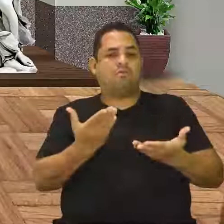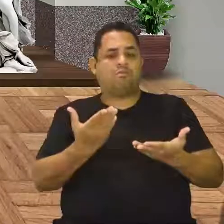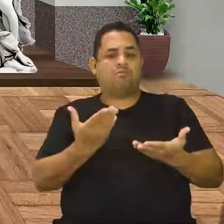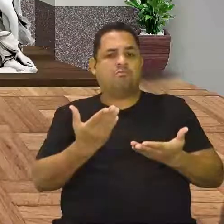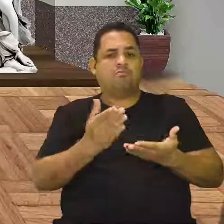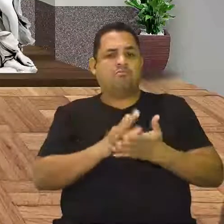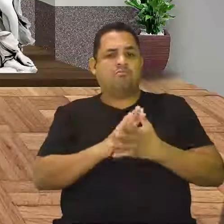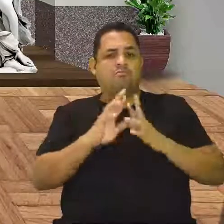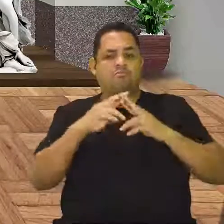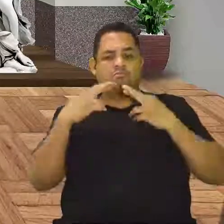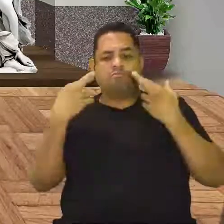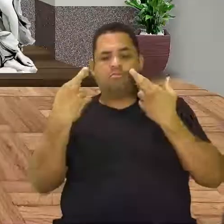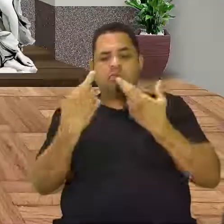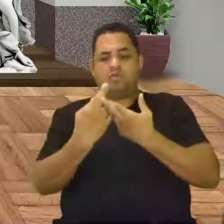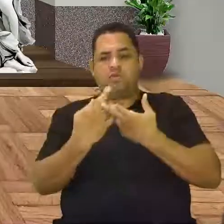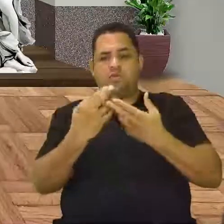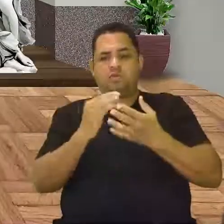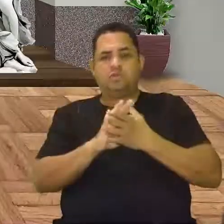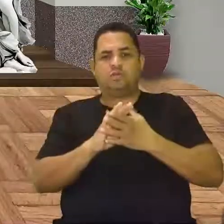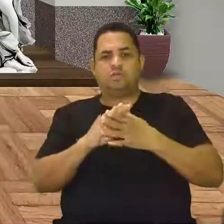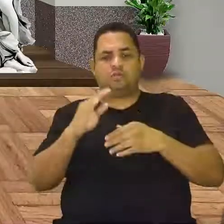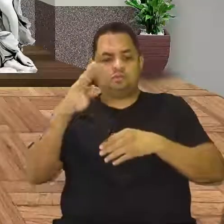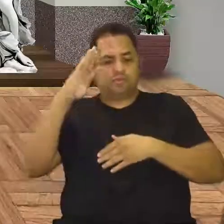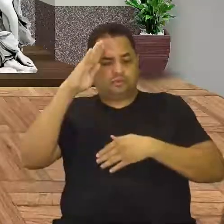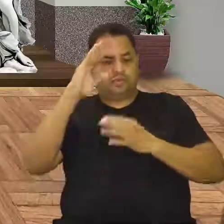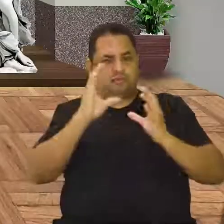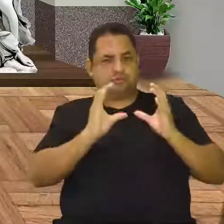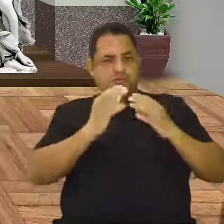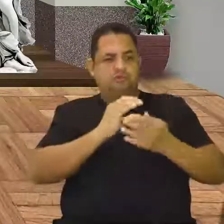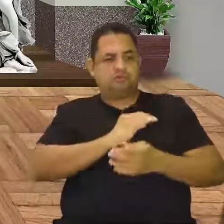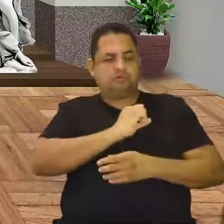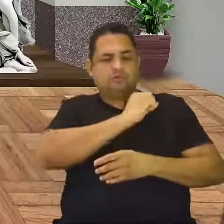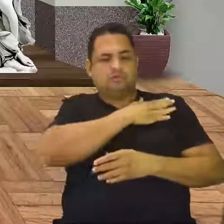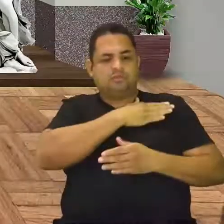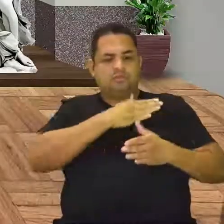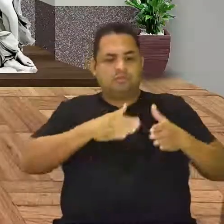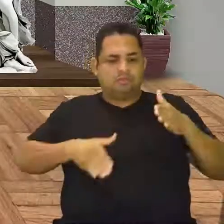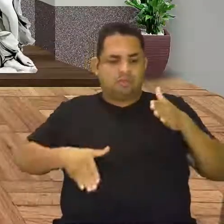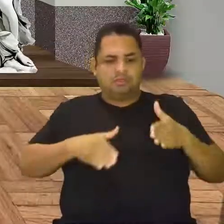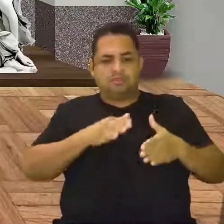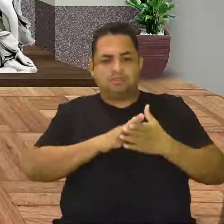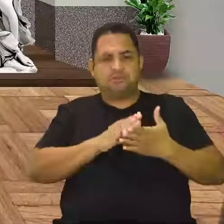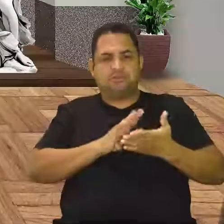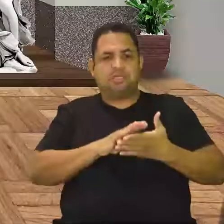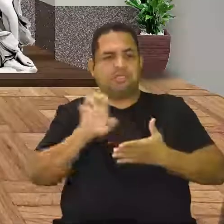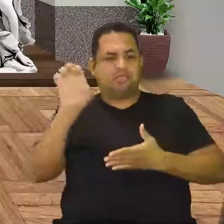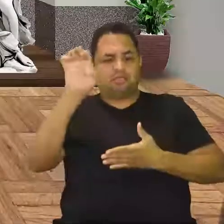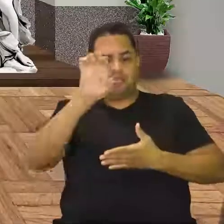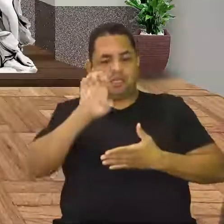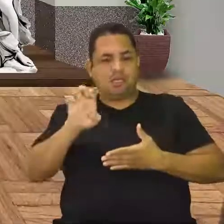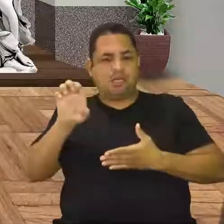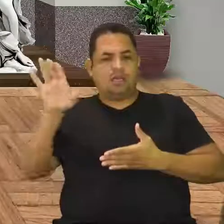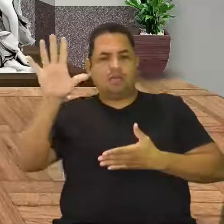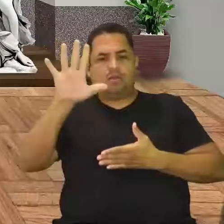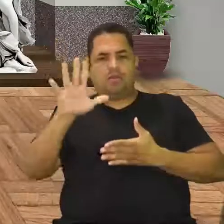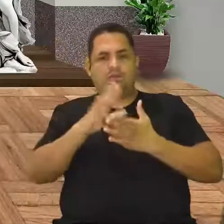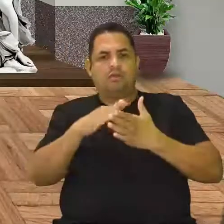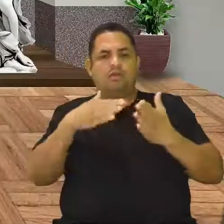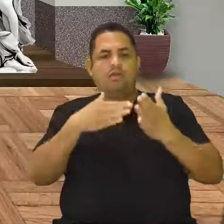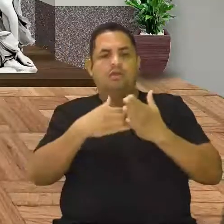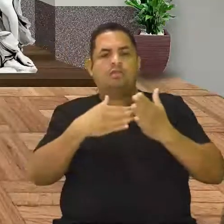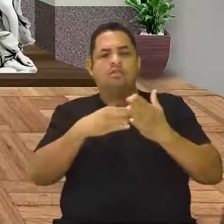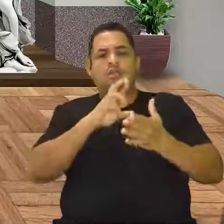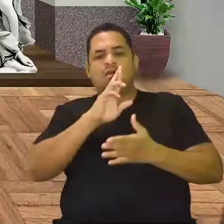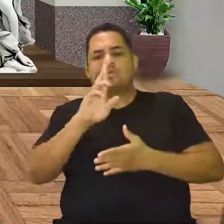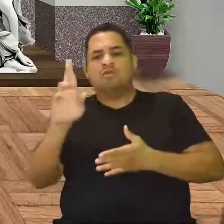reuniu seus soldados ele sai marchando da Europa até à Rússia e